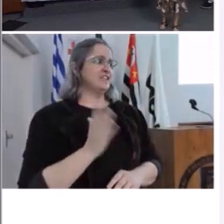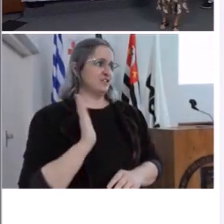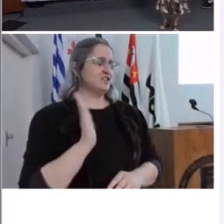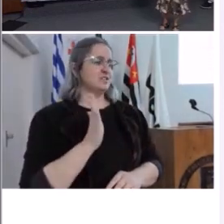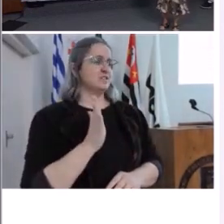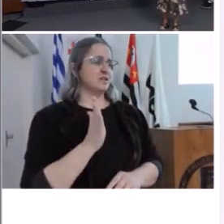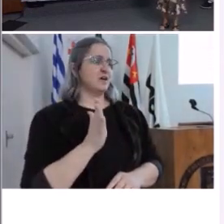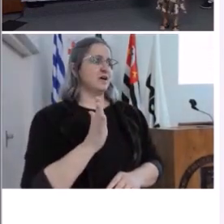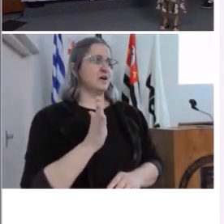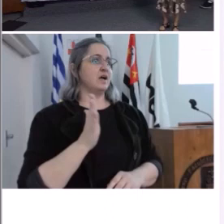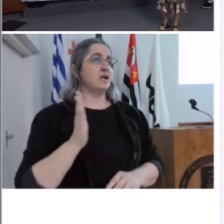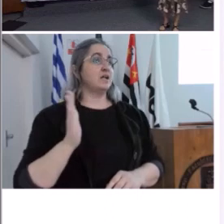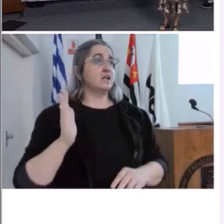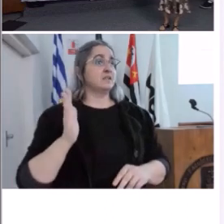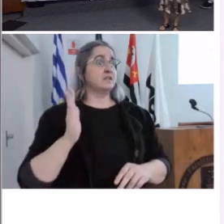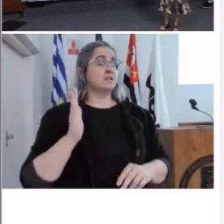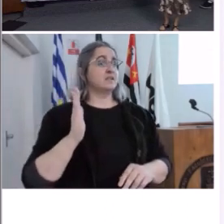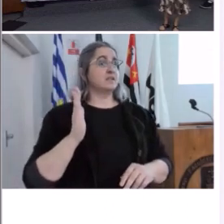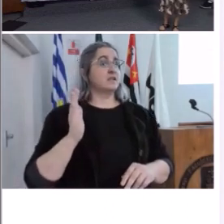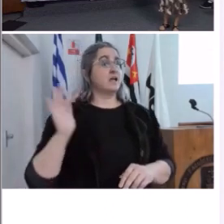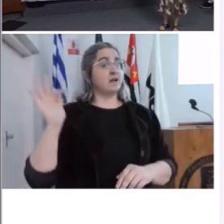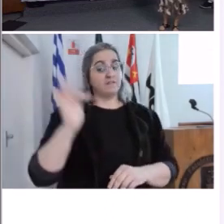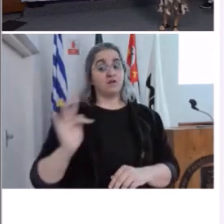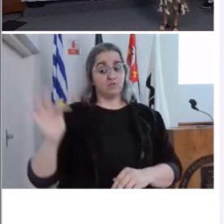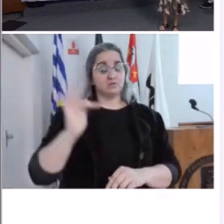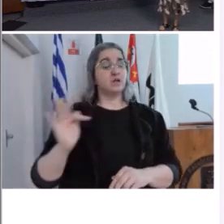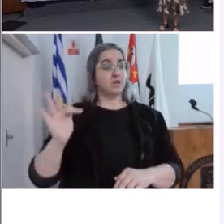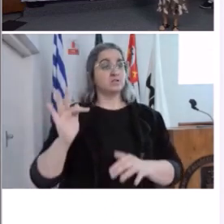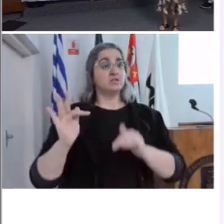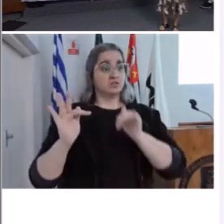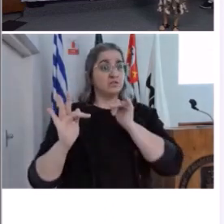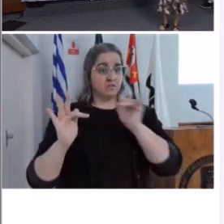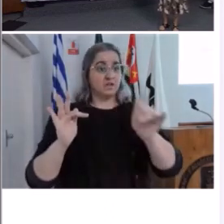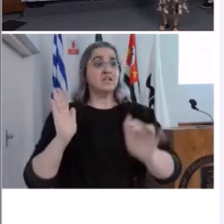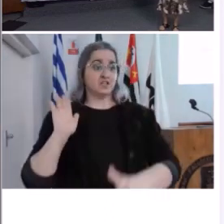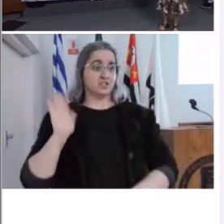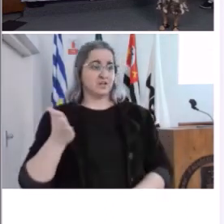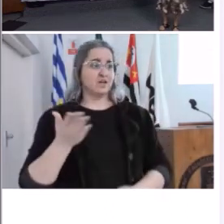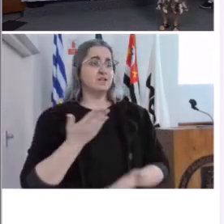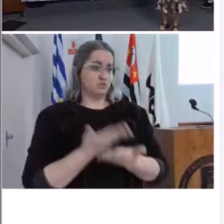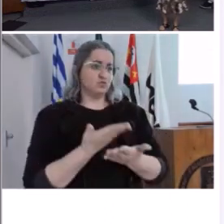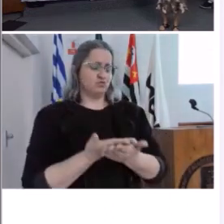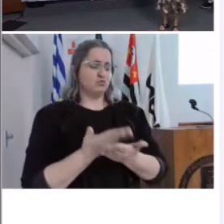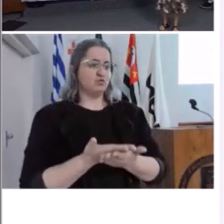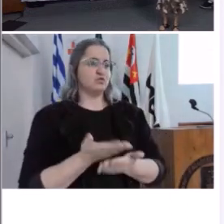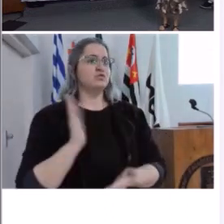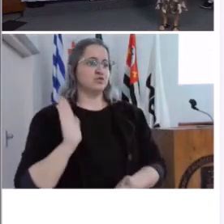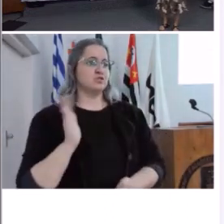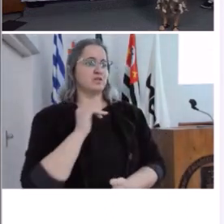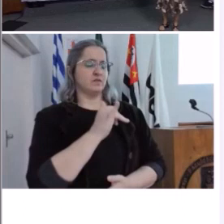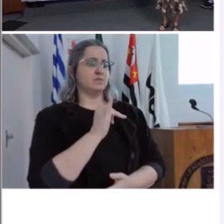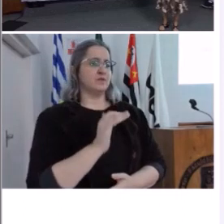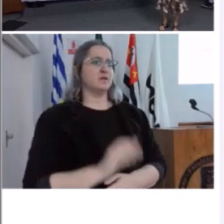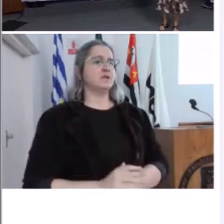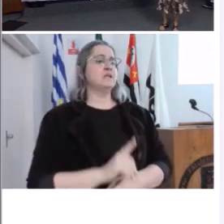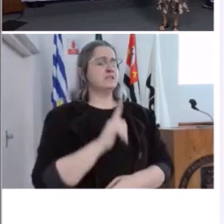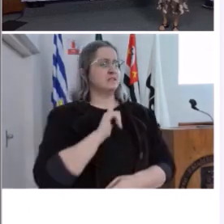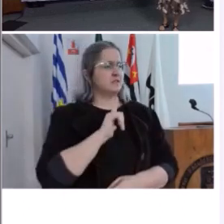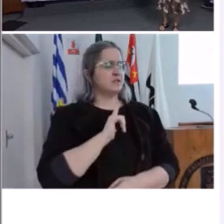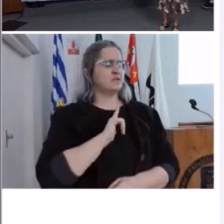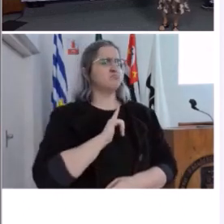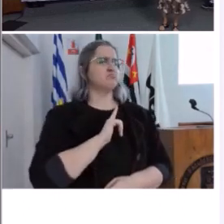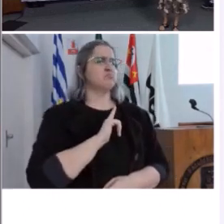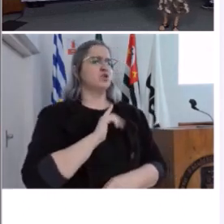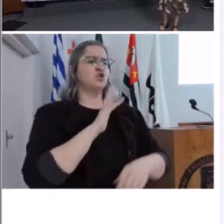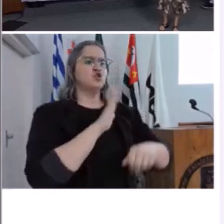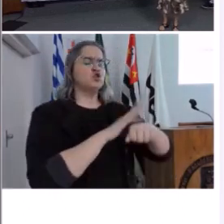passado isso na graduação, eu falei, olha, o que dá para falar na nossa área, eu só consigo falar de doenças, distúrbios cardiovasculares.